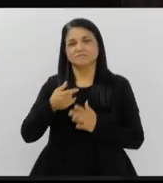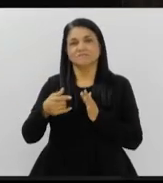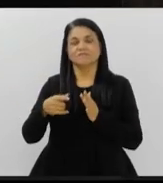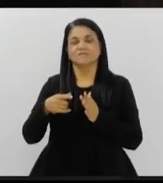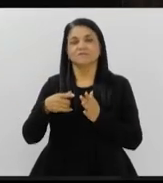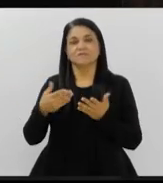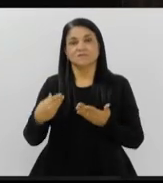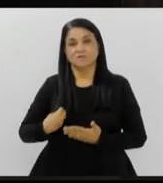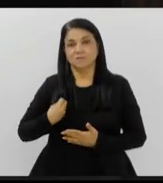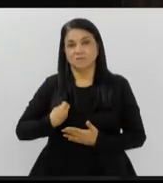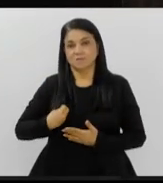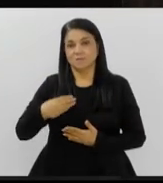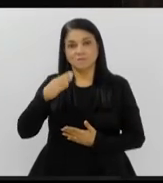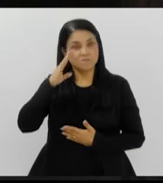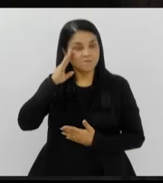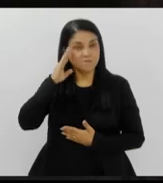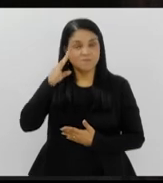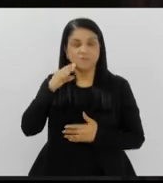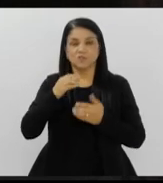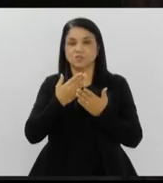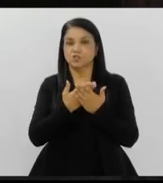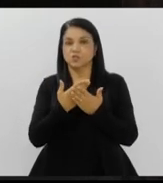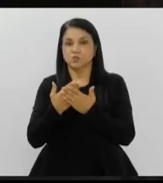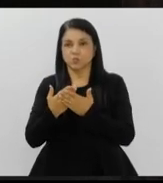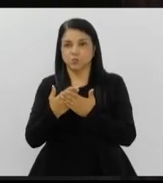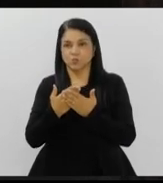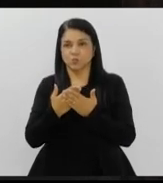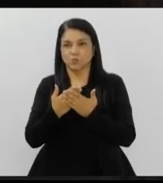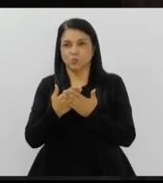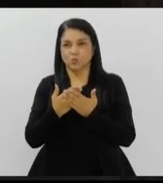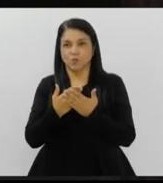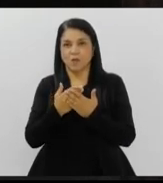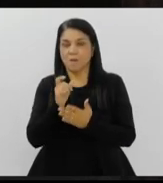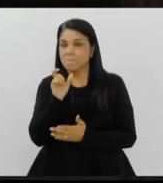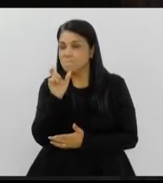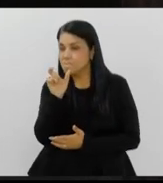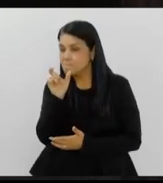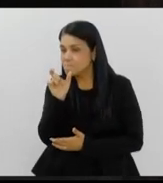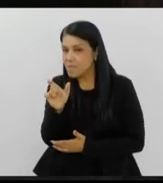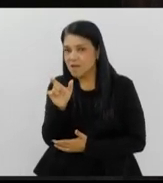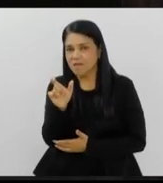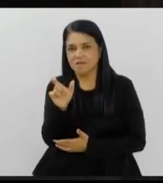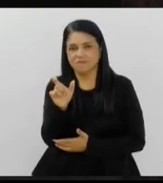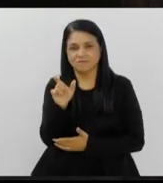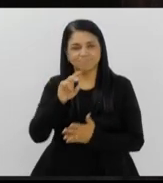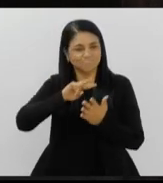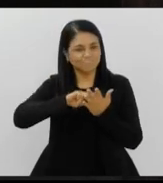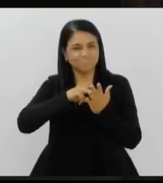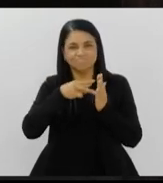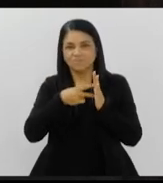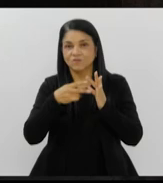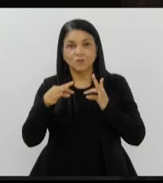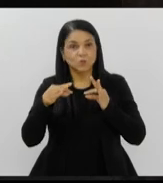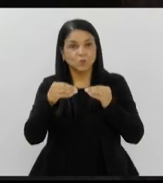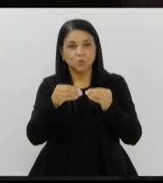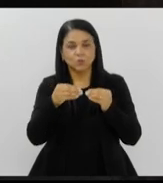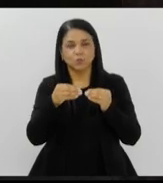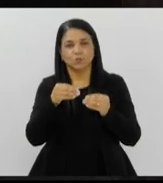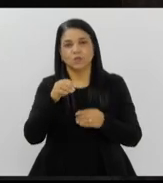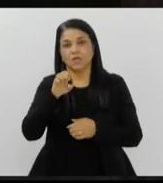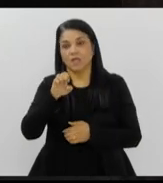na vida é o estudo. E a palavra de estudo, porque és tudo, tudo